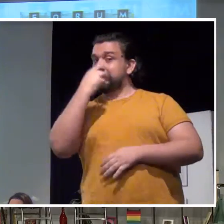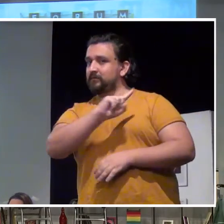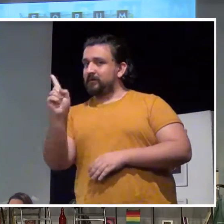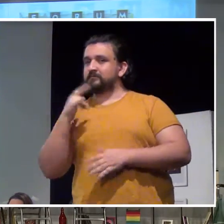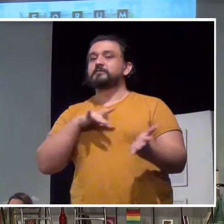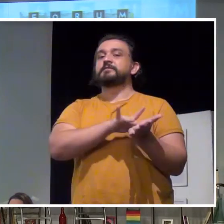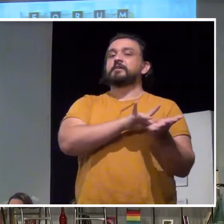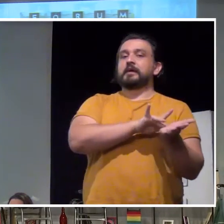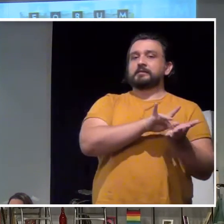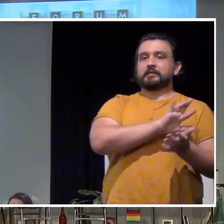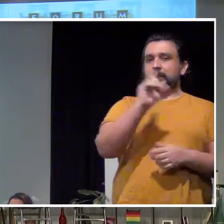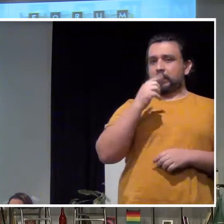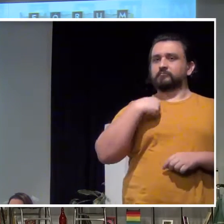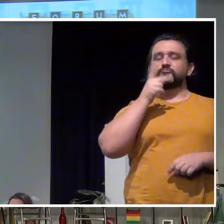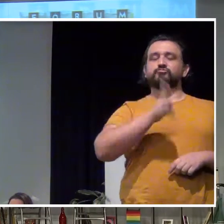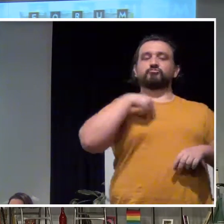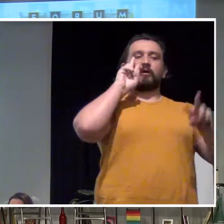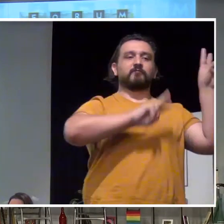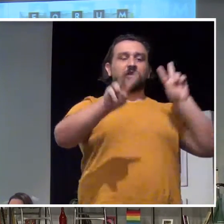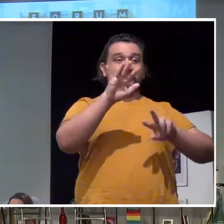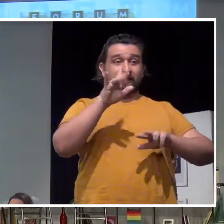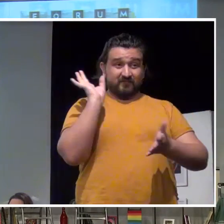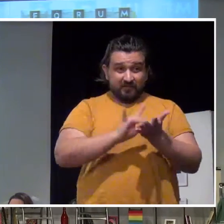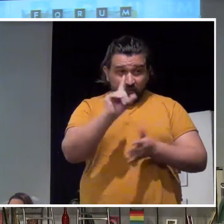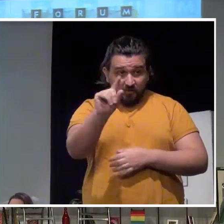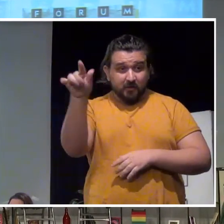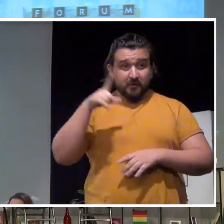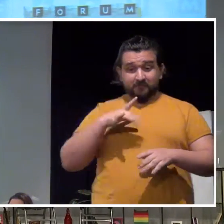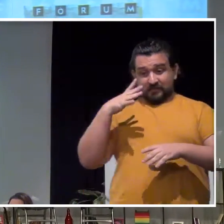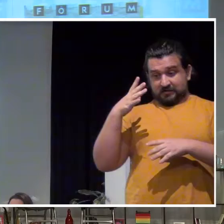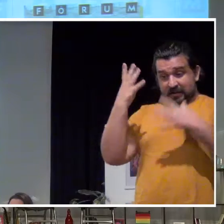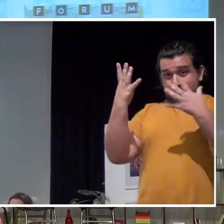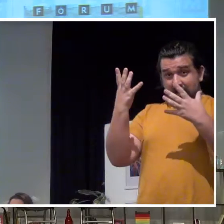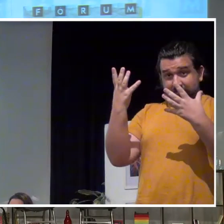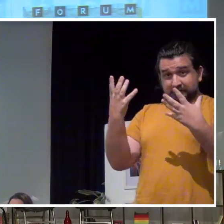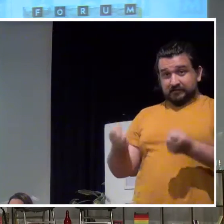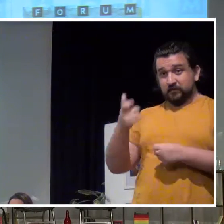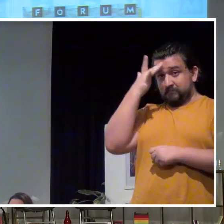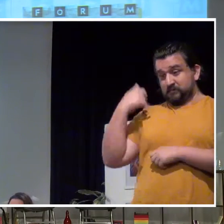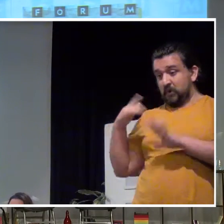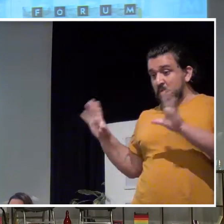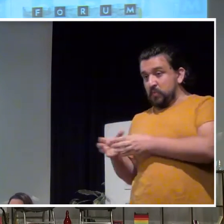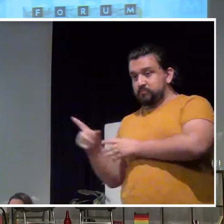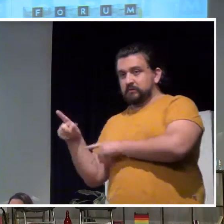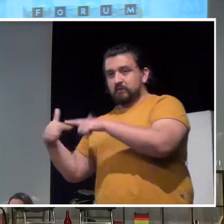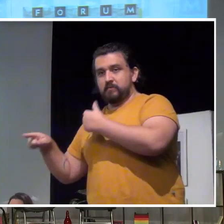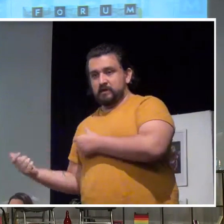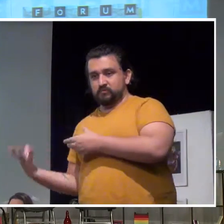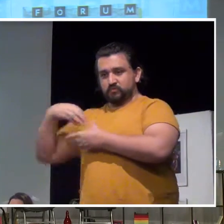ele disfarça que não está cego. Então, ele dirige um filme sendo assistido por uma equipe